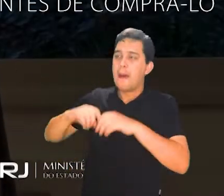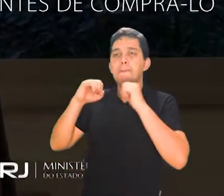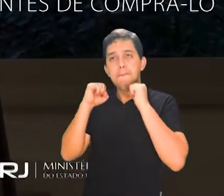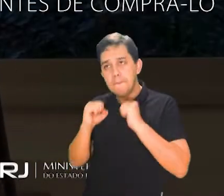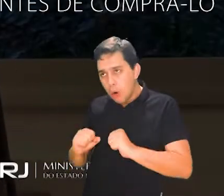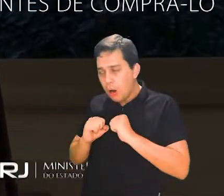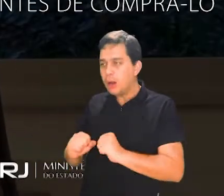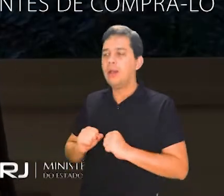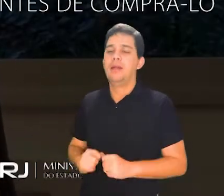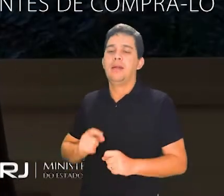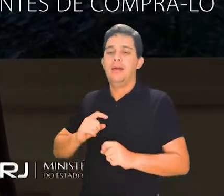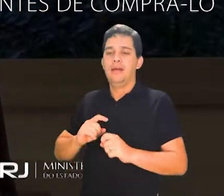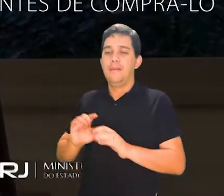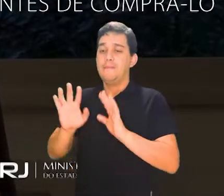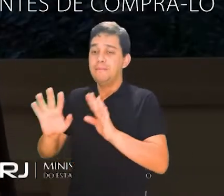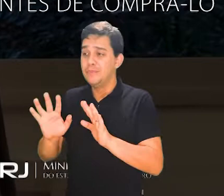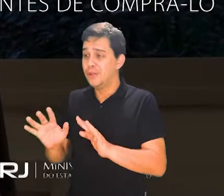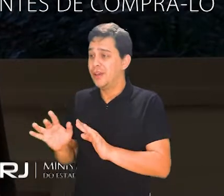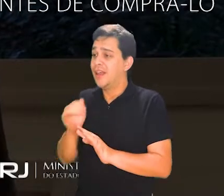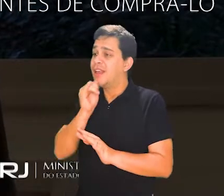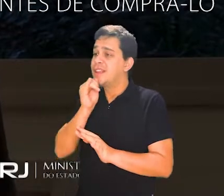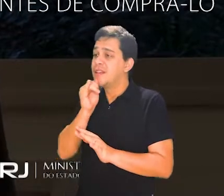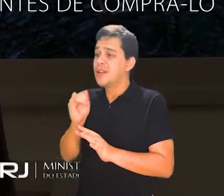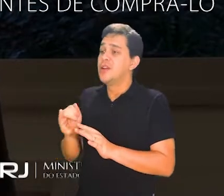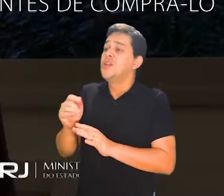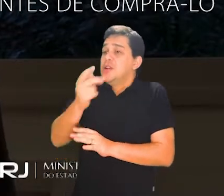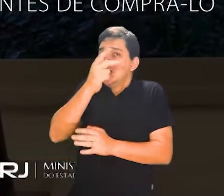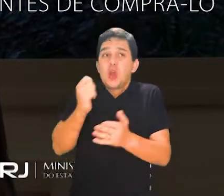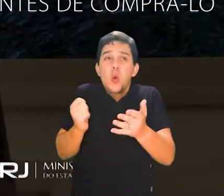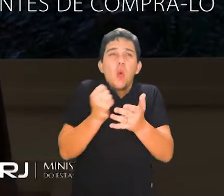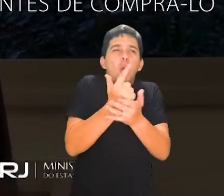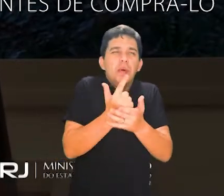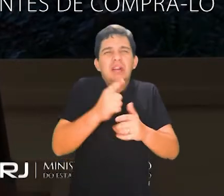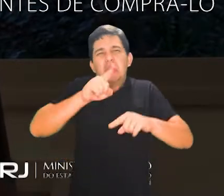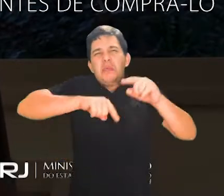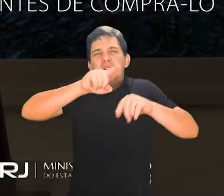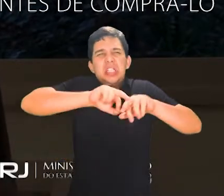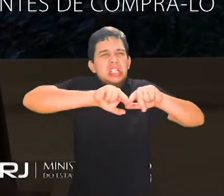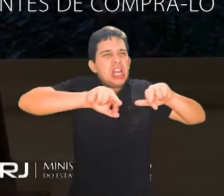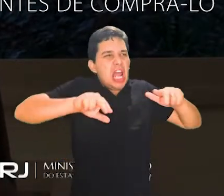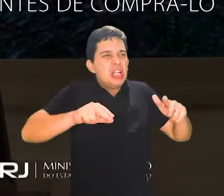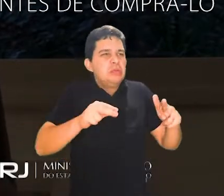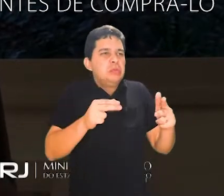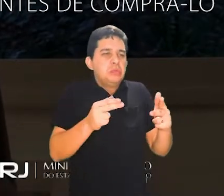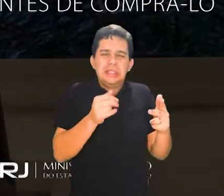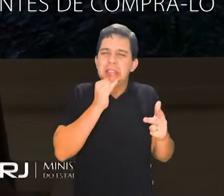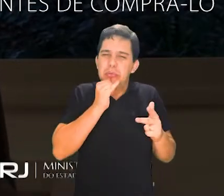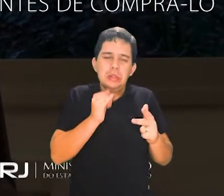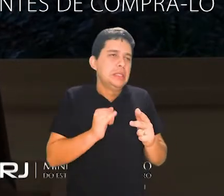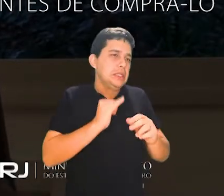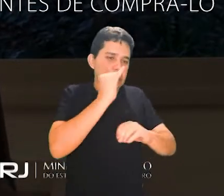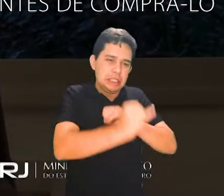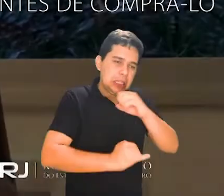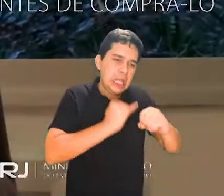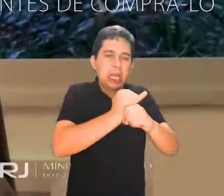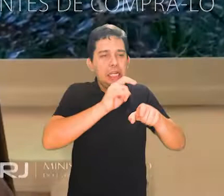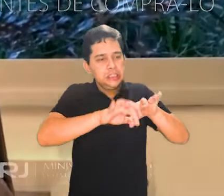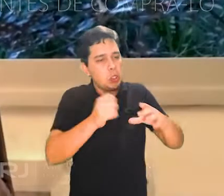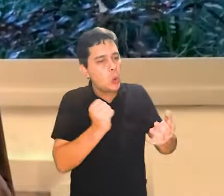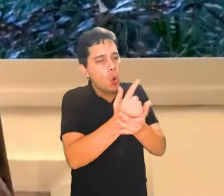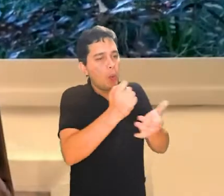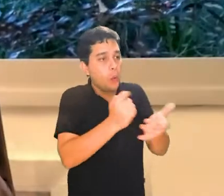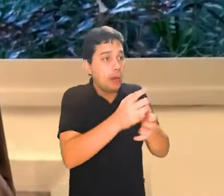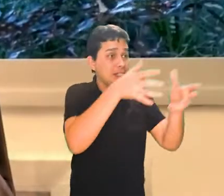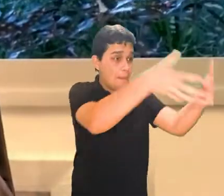compra não se teve a oportunidade de experimentar, como se dá com compras online, mercado eletrônico.